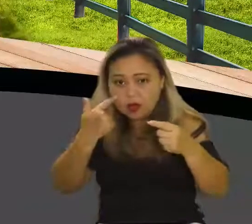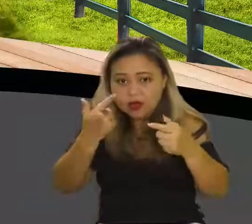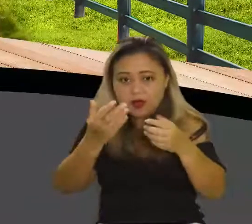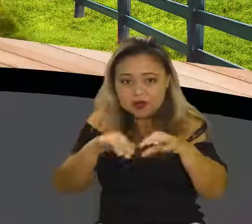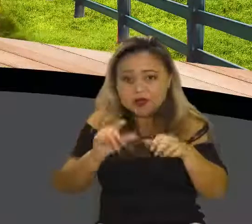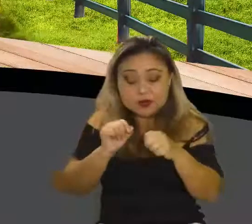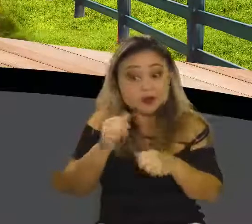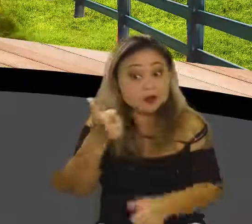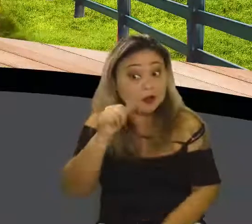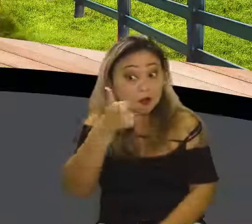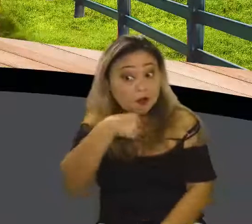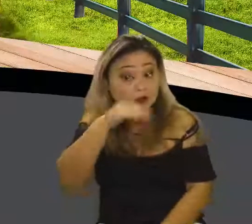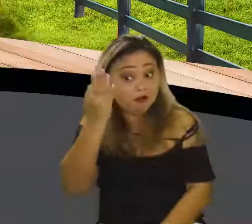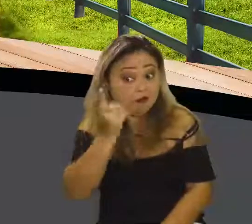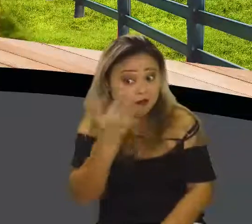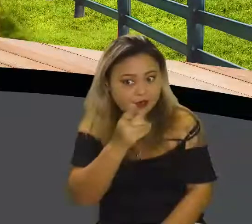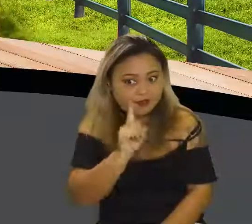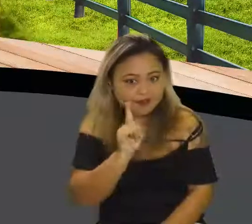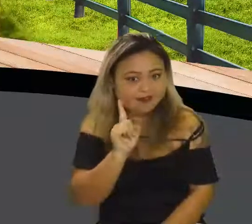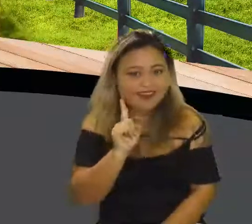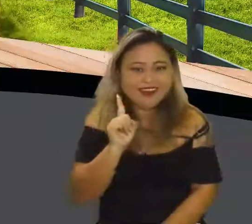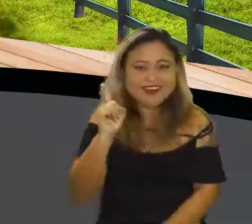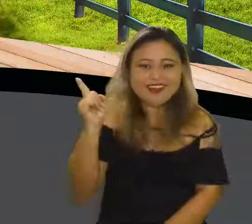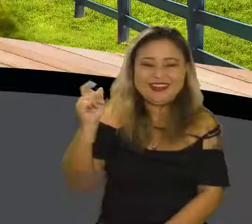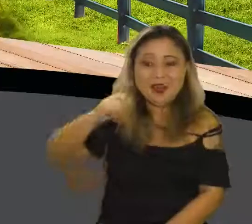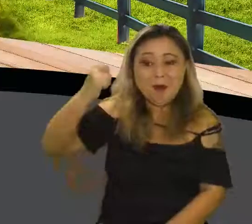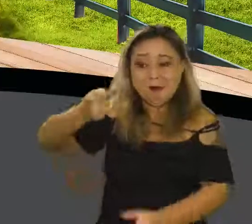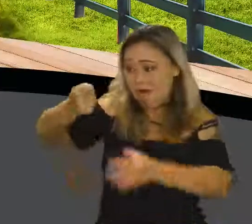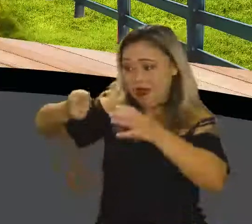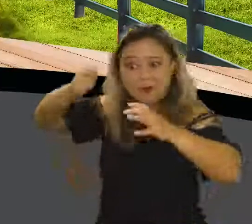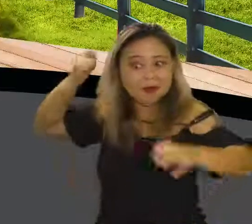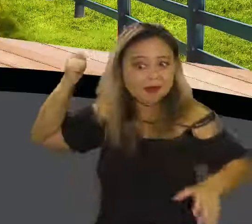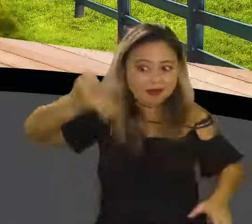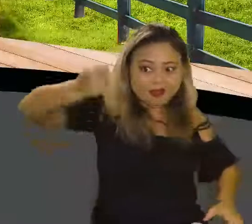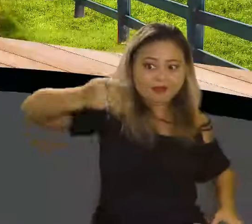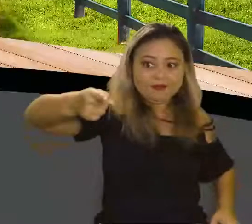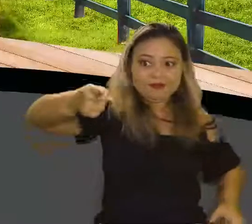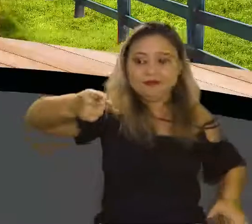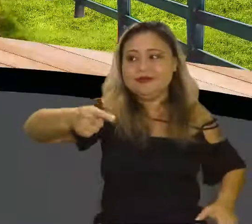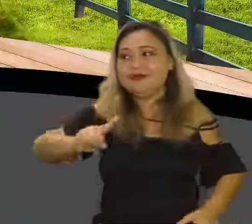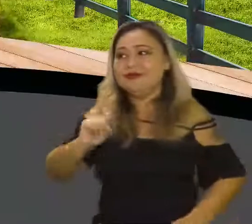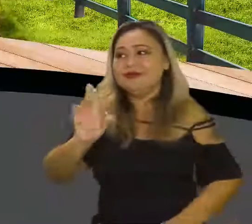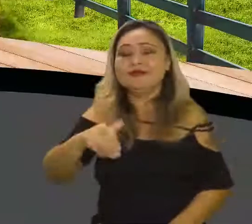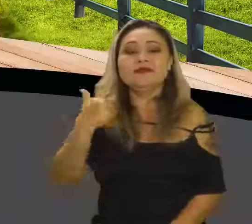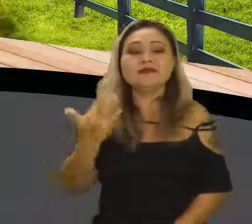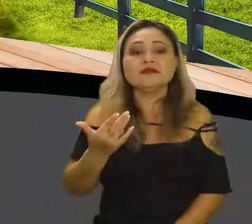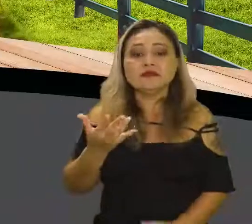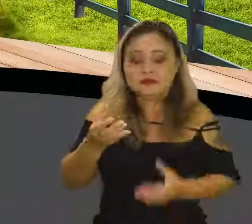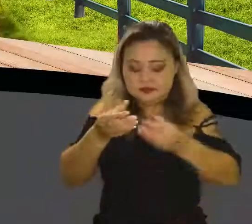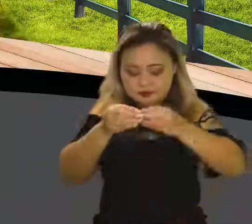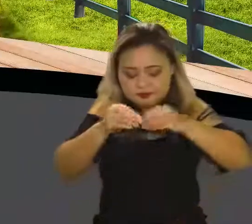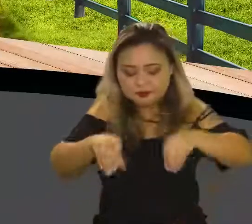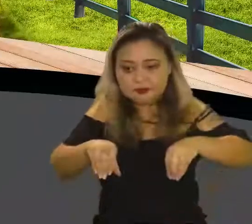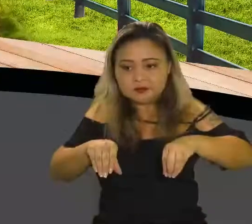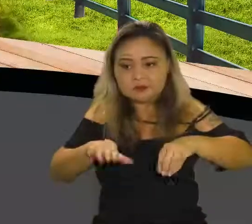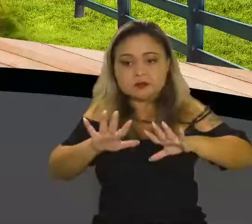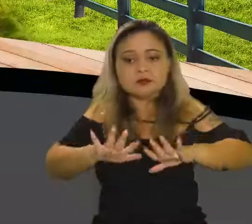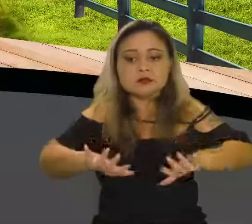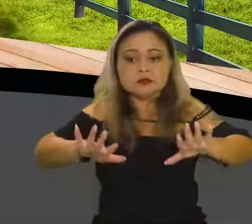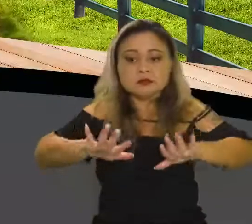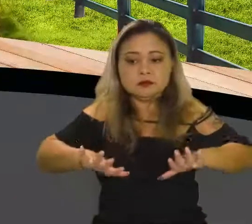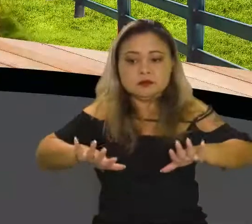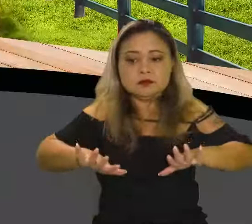isso sem a tua mãe ver. Senão ela joga uma panela na tua cabeça. Quando você quebrar o ovo,